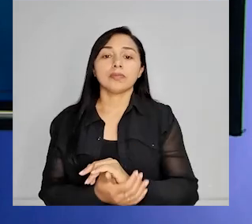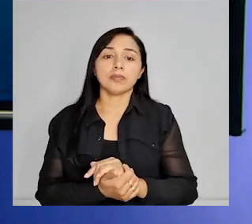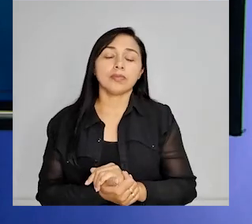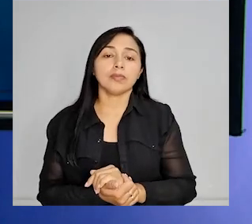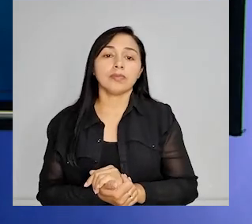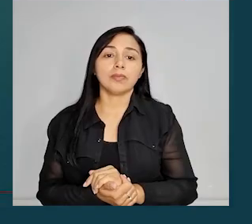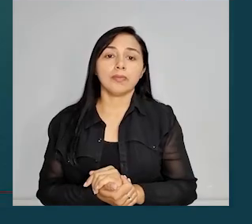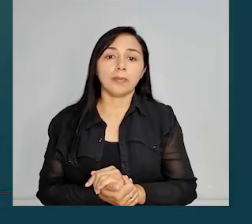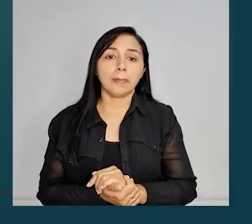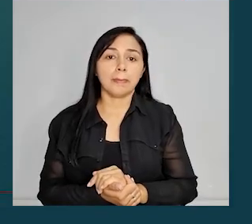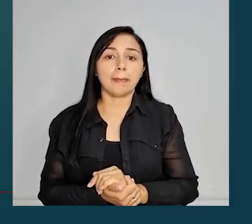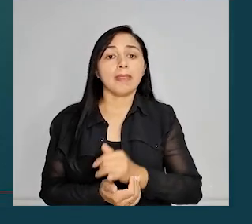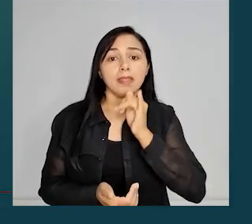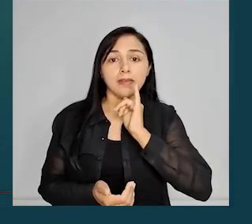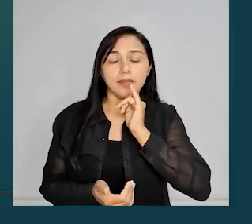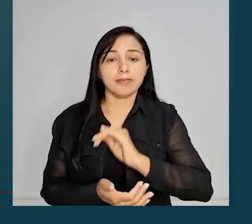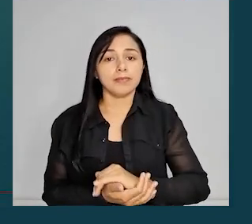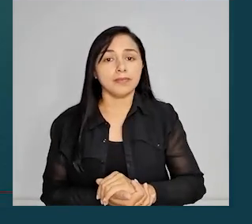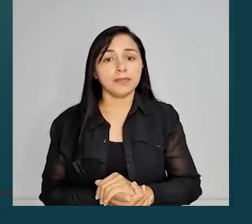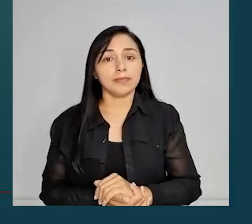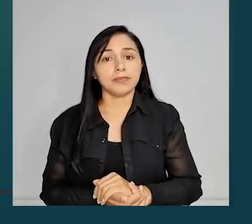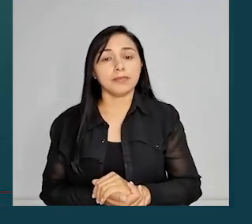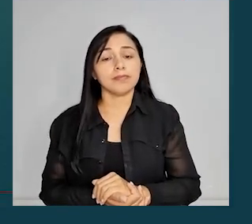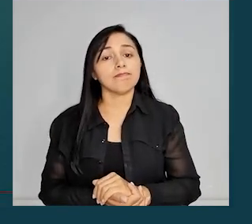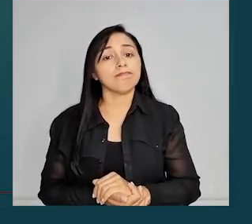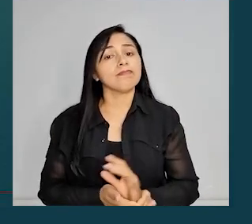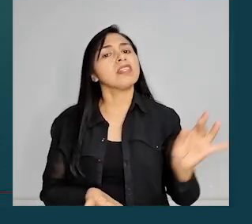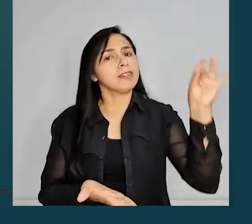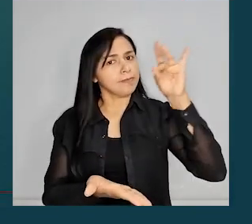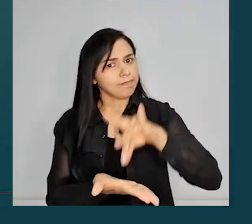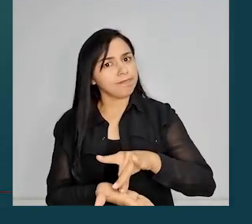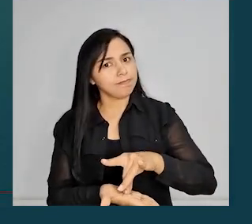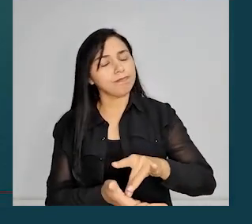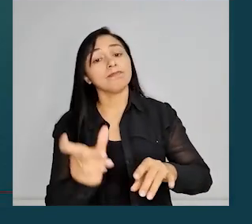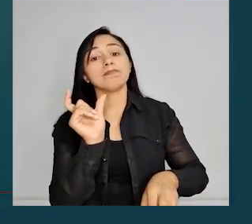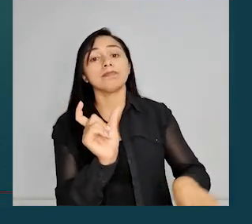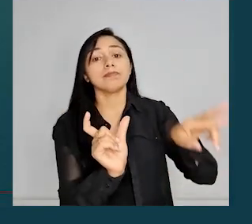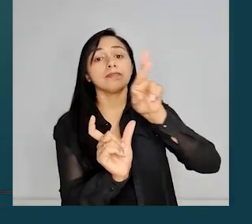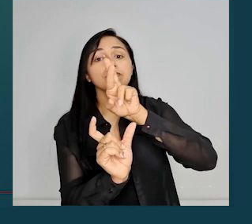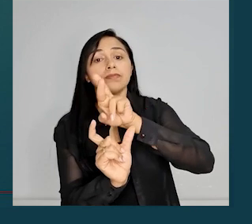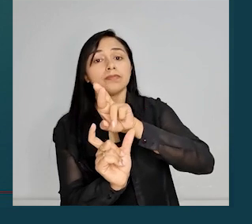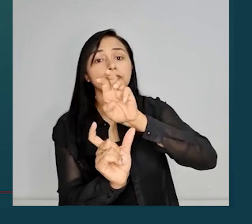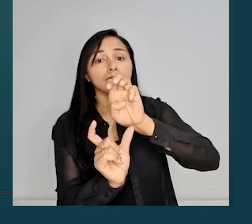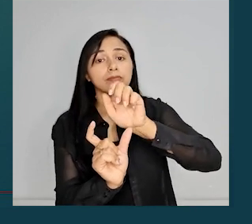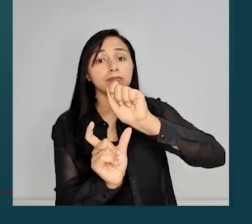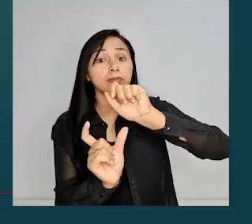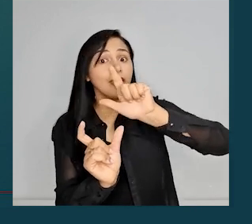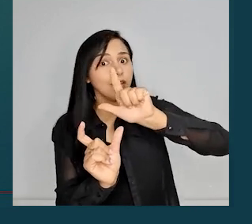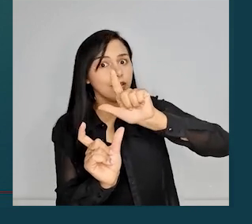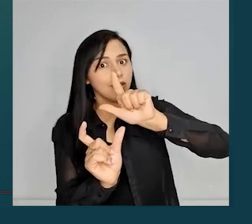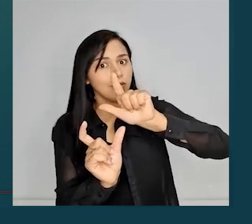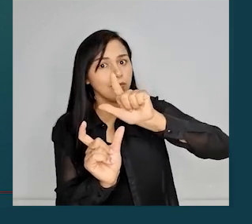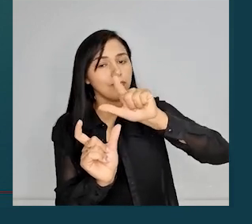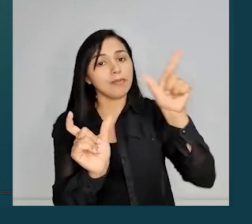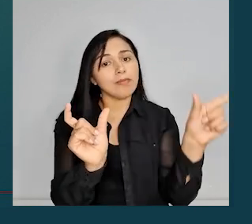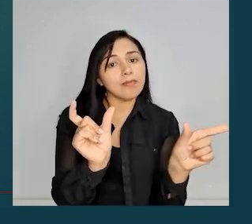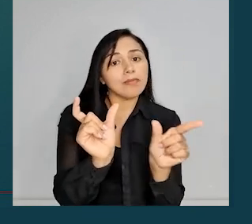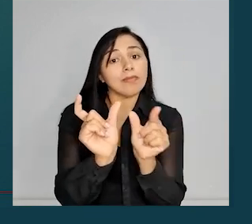palavra primitiva. Exemplos: realmente. A palavra real foi adicionado o sufixo